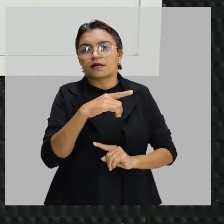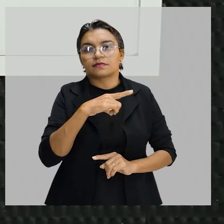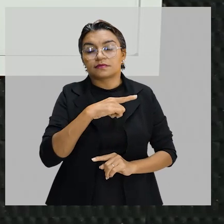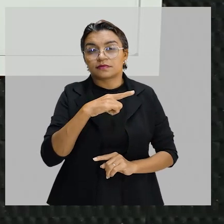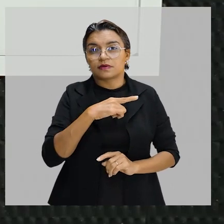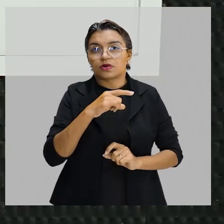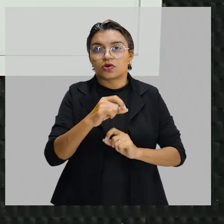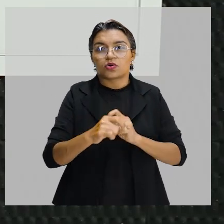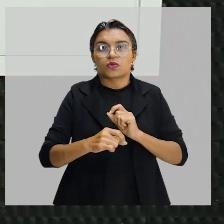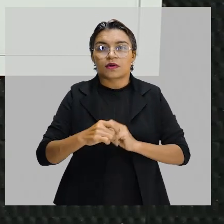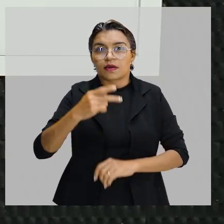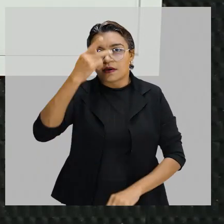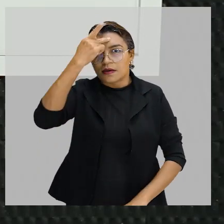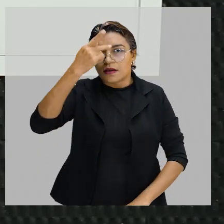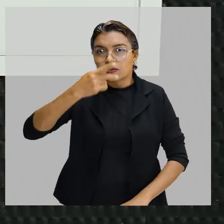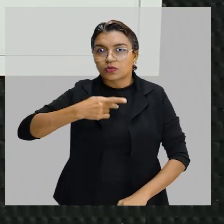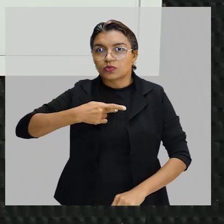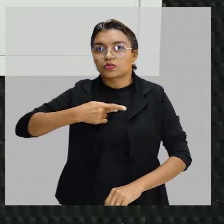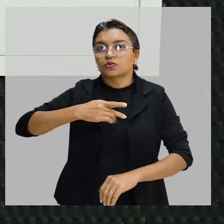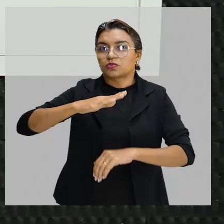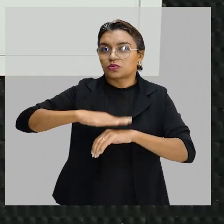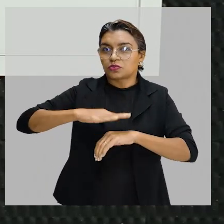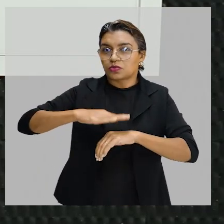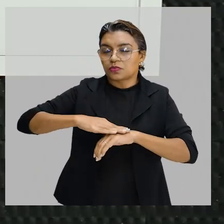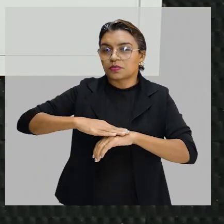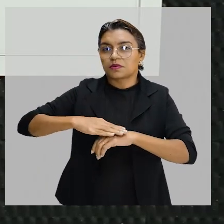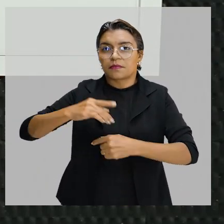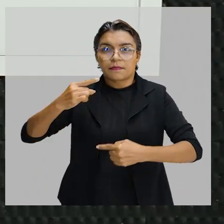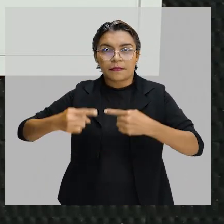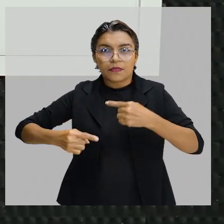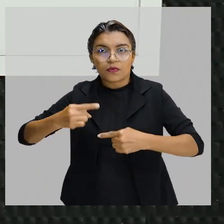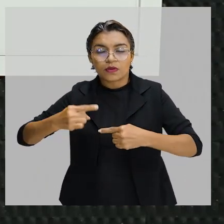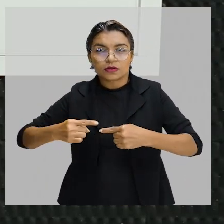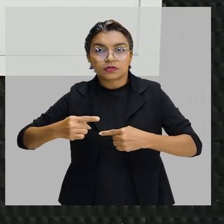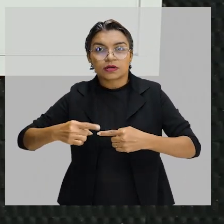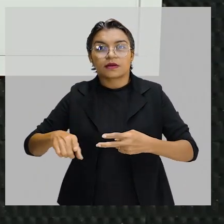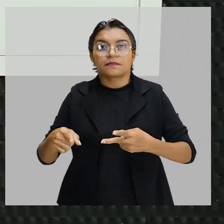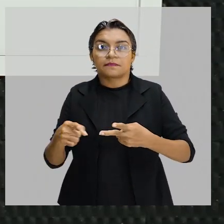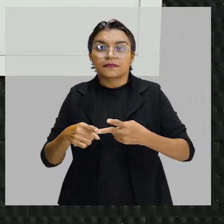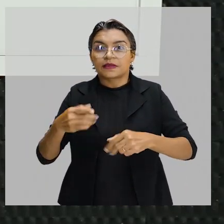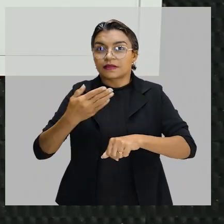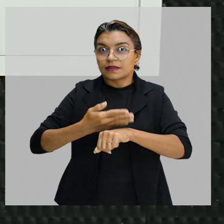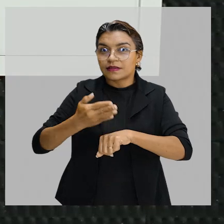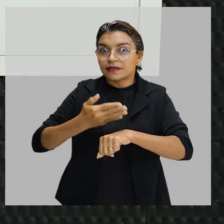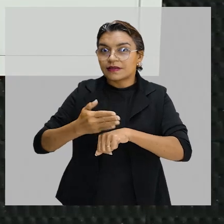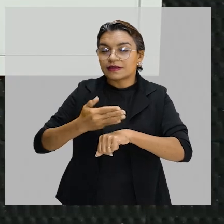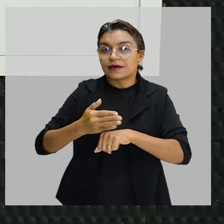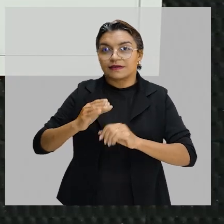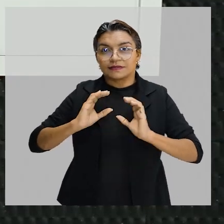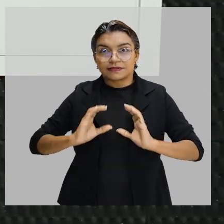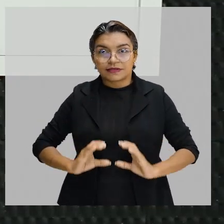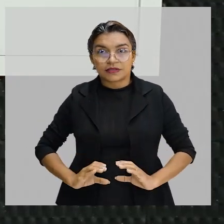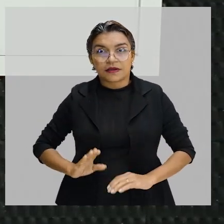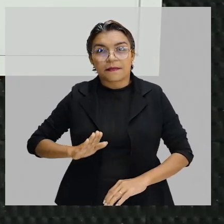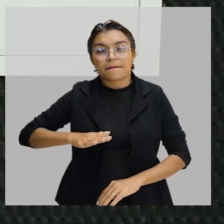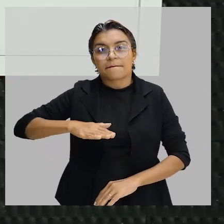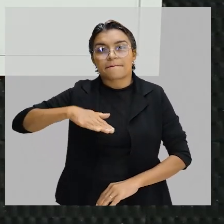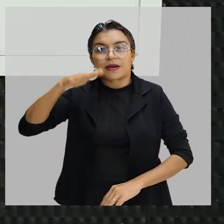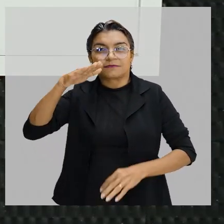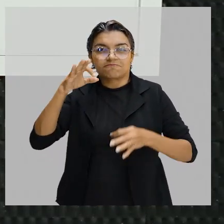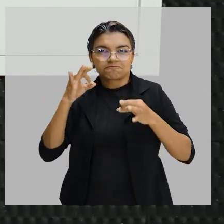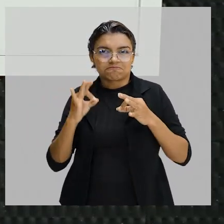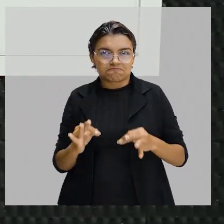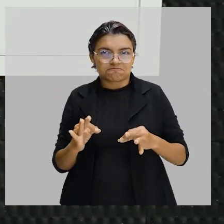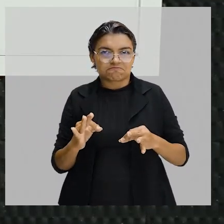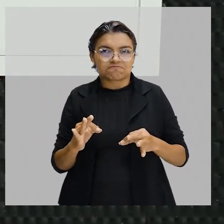esta autonomia política, este exercício da cidadania com muito mais coerência.